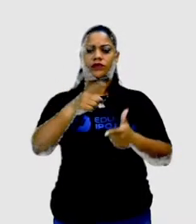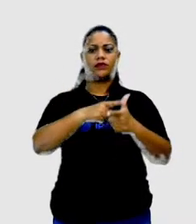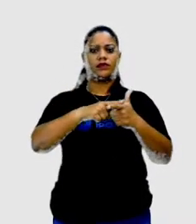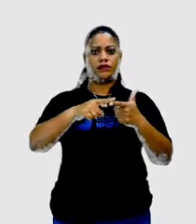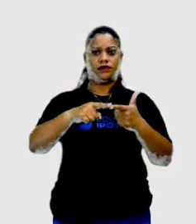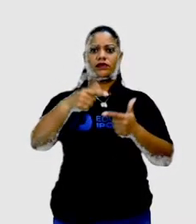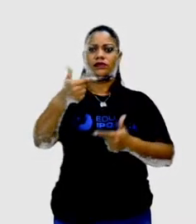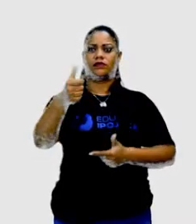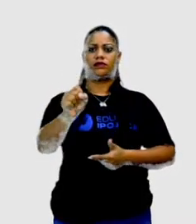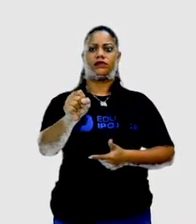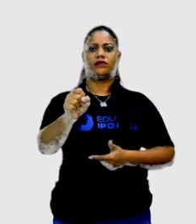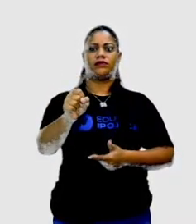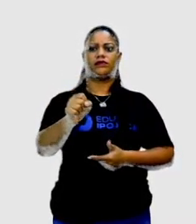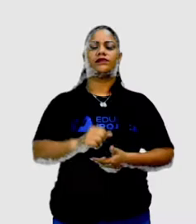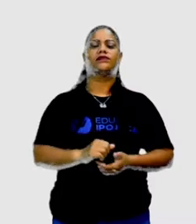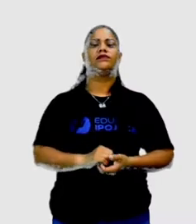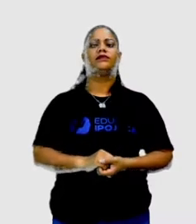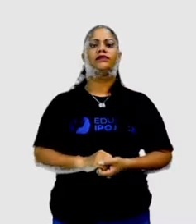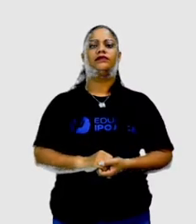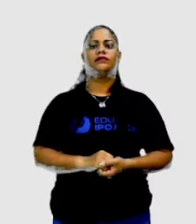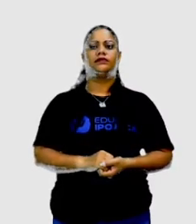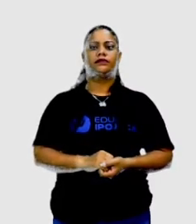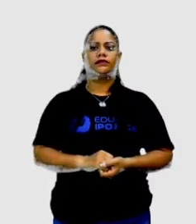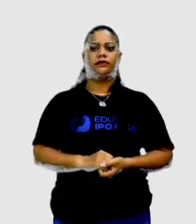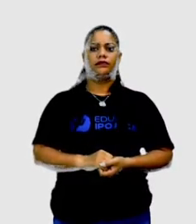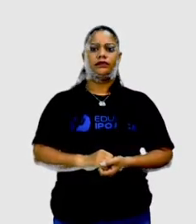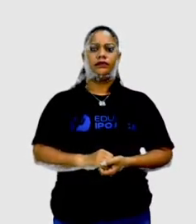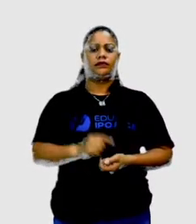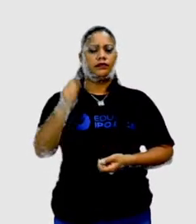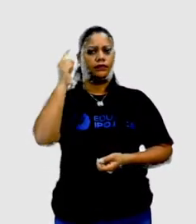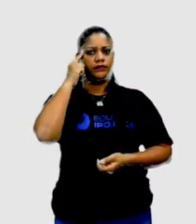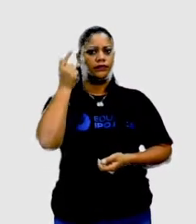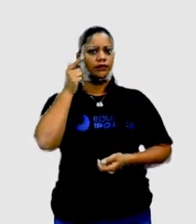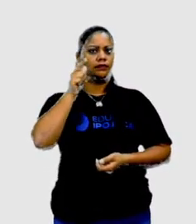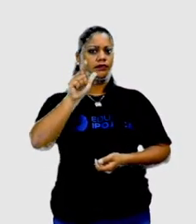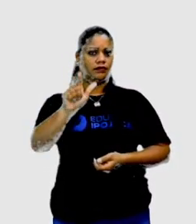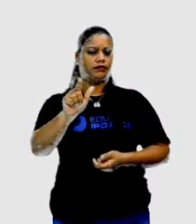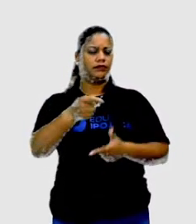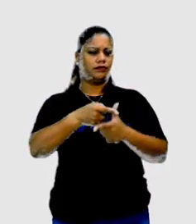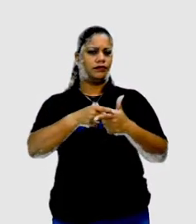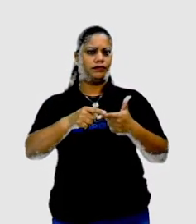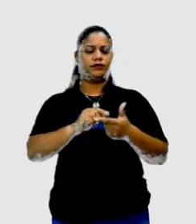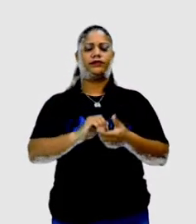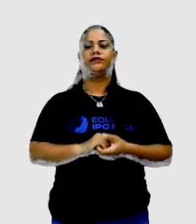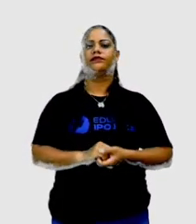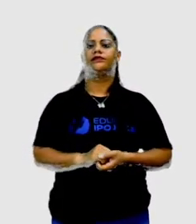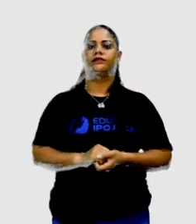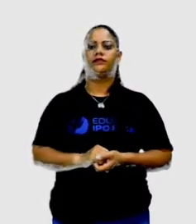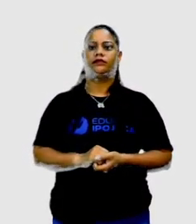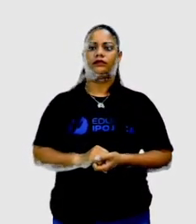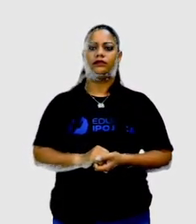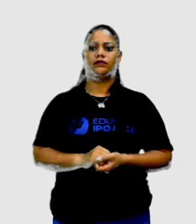18. Bom, né? Vamos pensar outra forma de dividir. É o seguinte: